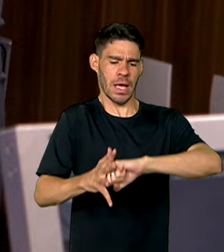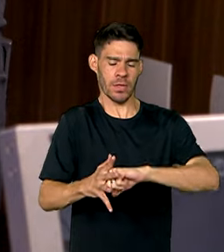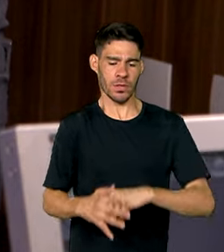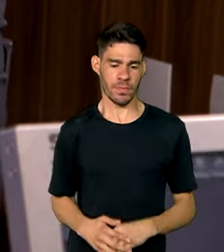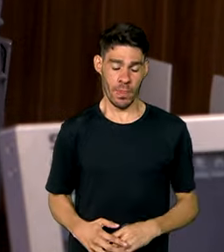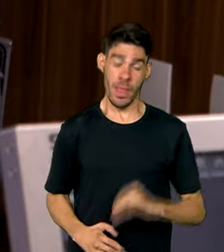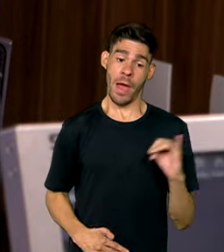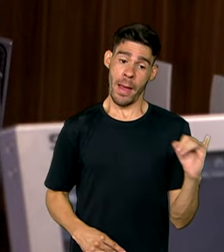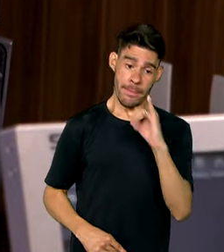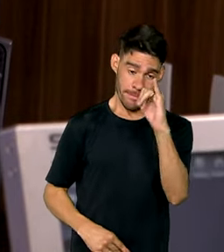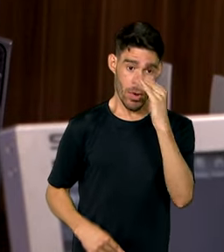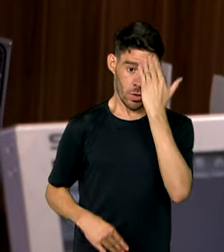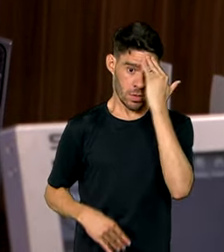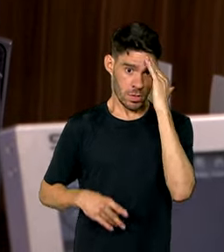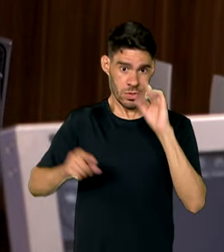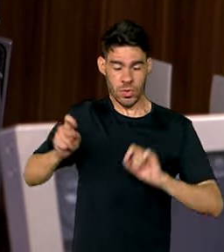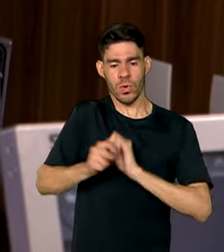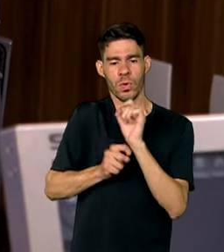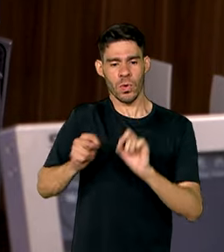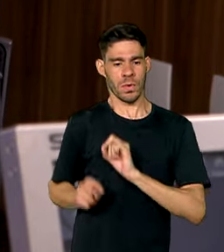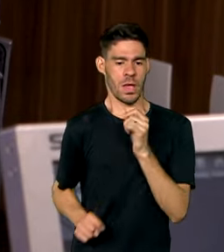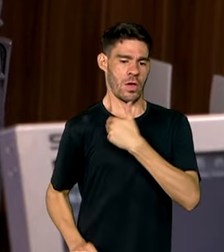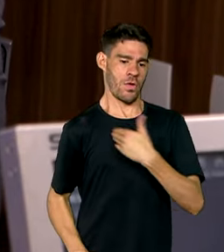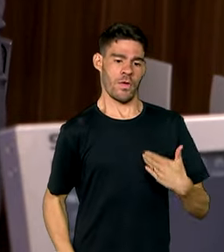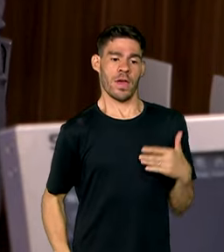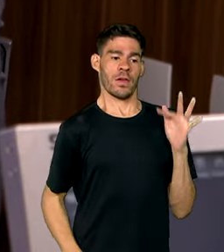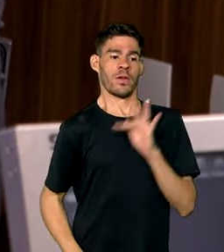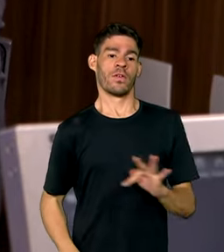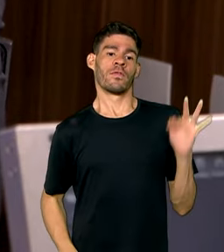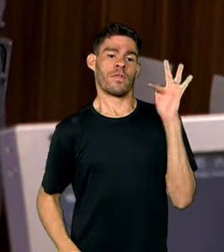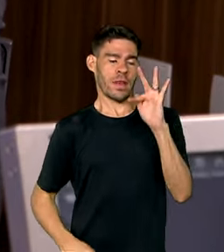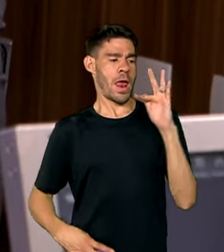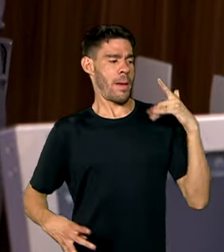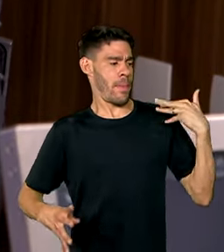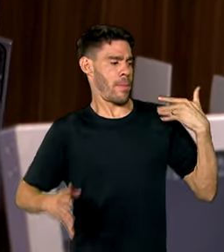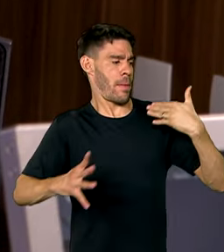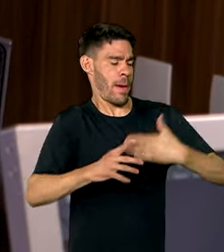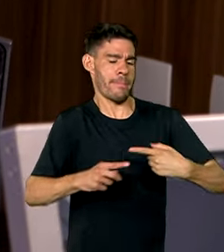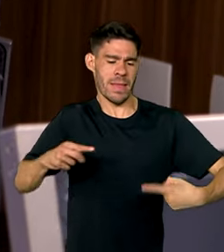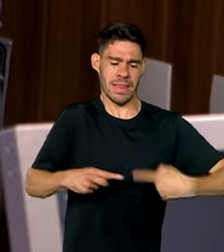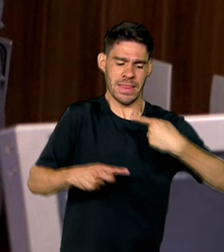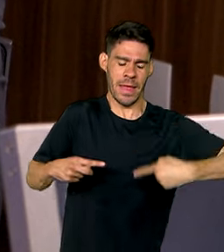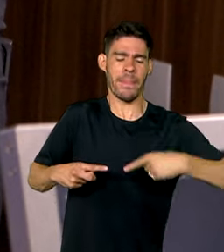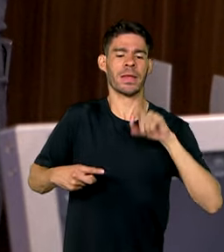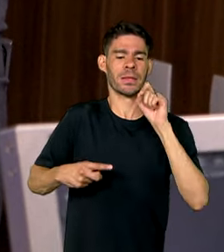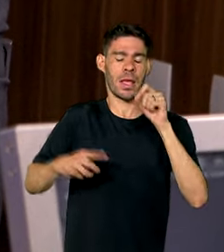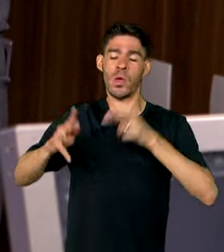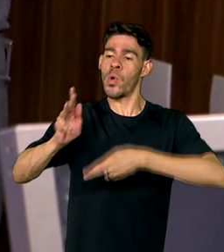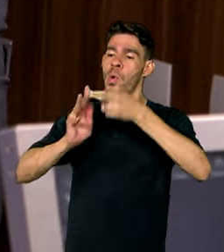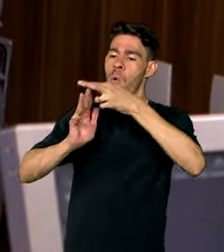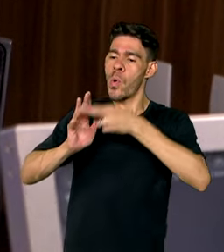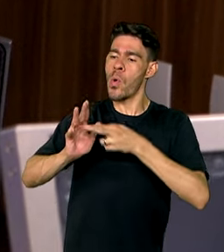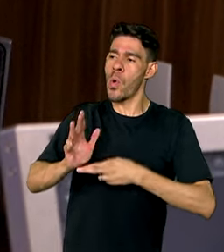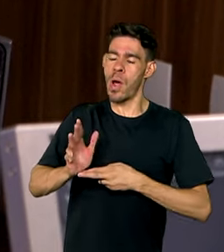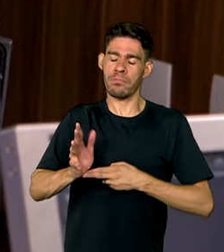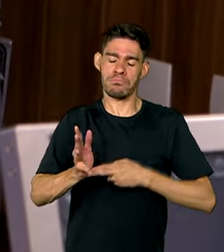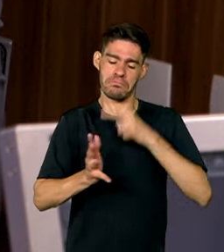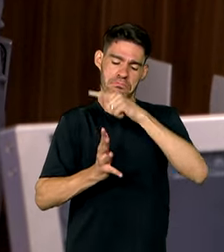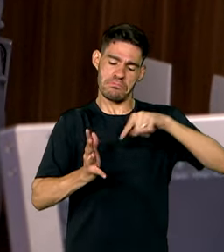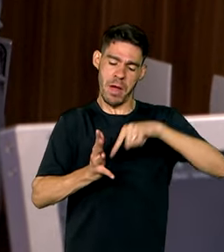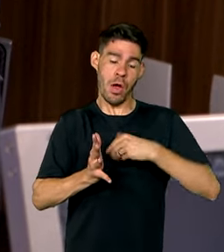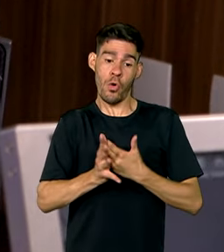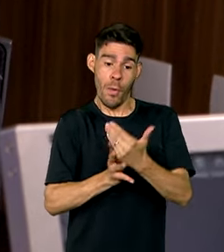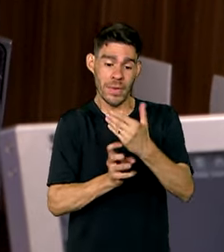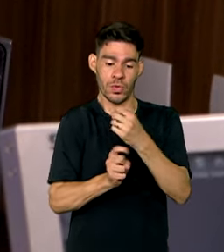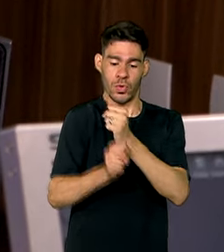Aqui é importante a gente entender que o governo federal vem tratando do tema de regulação de apostas desde do ano passado. Então, desde